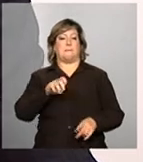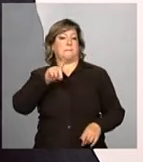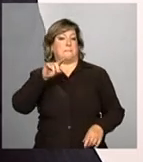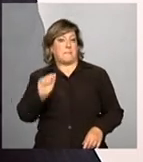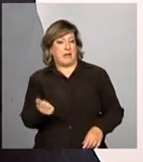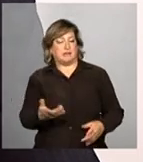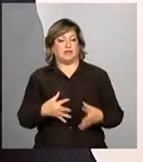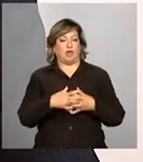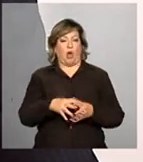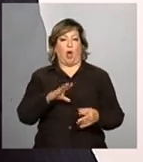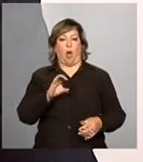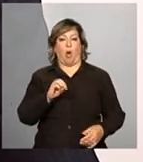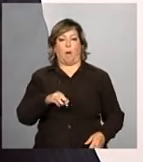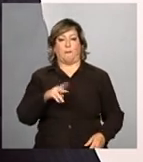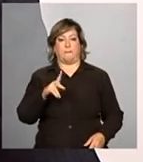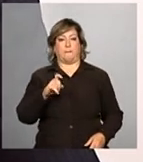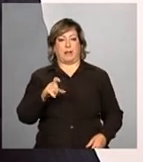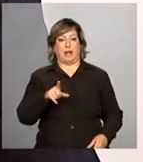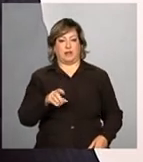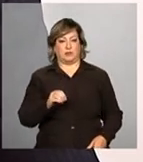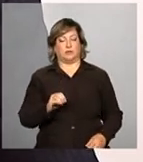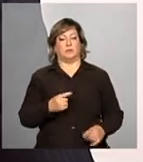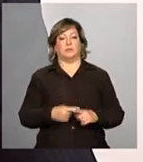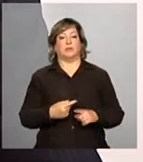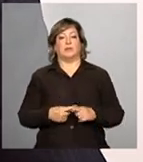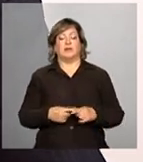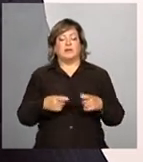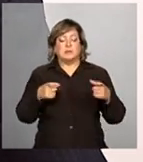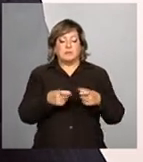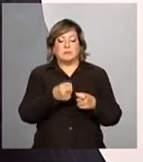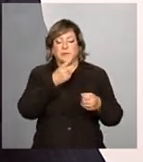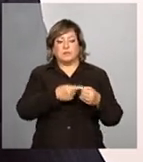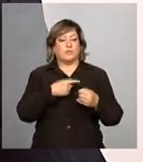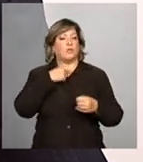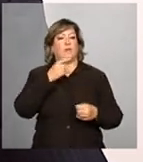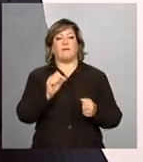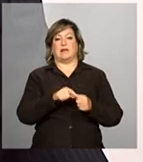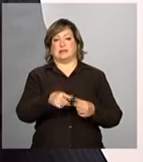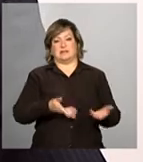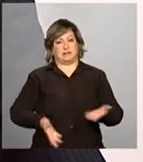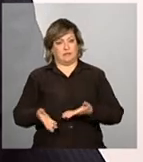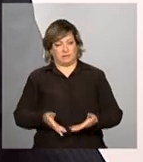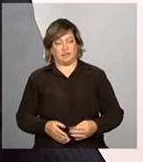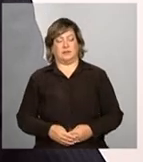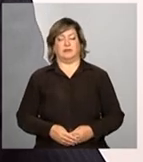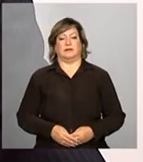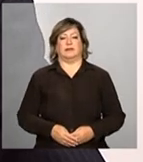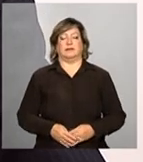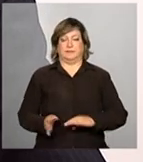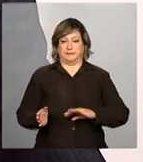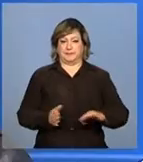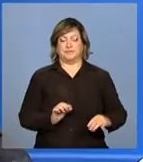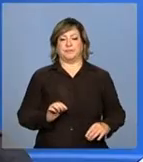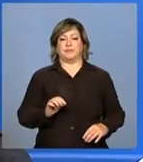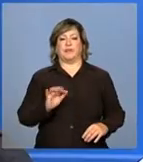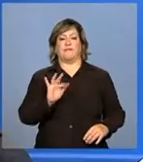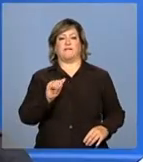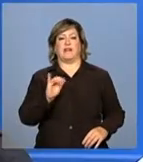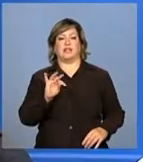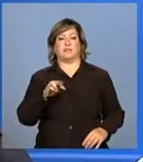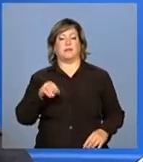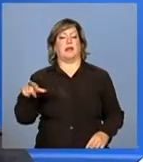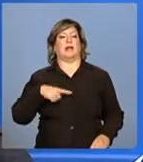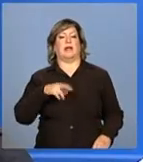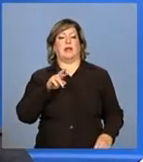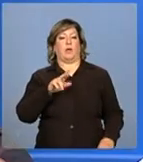principalmente pequeno corte de fato não conseguem assumir esse serviço efeito Olha a Fátima Reis do Rio Grande do Norte